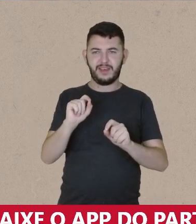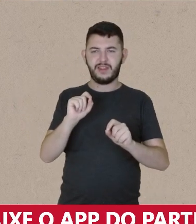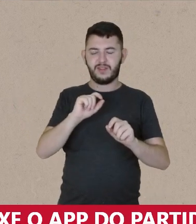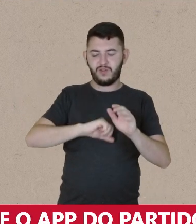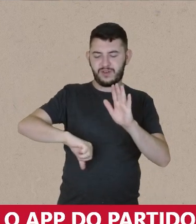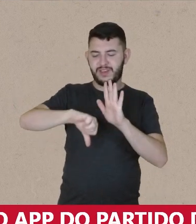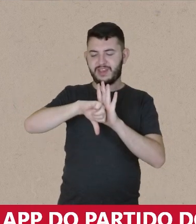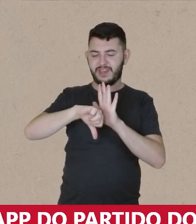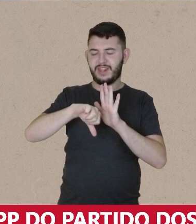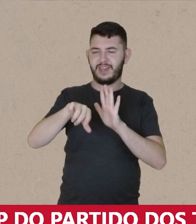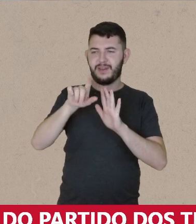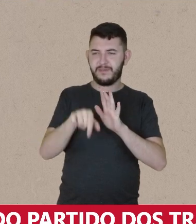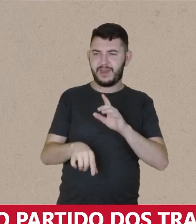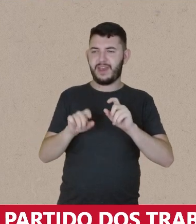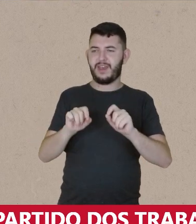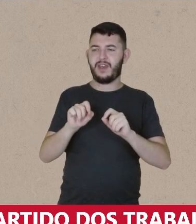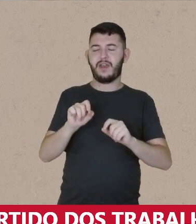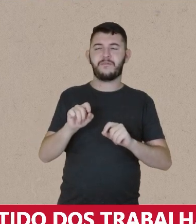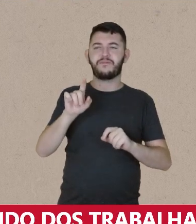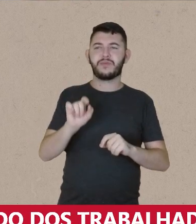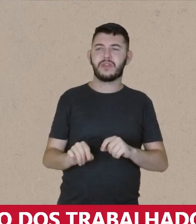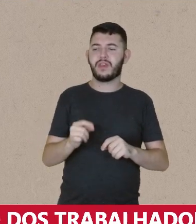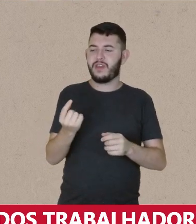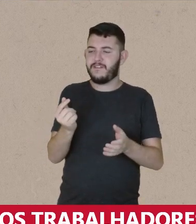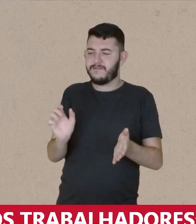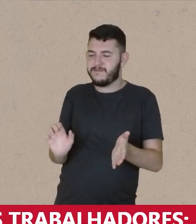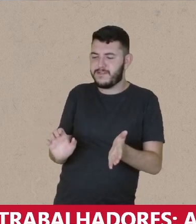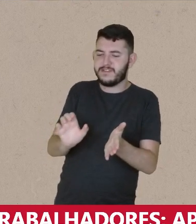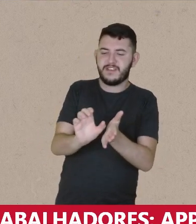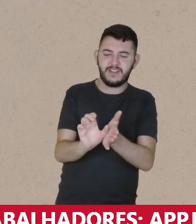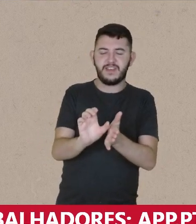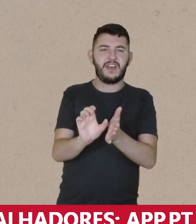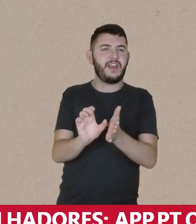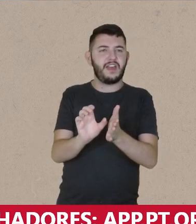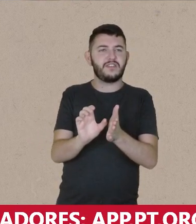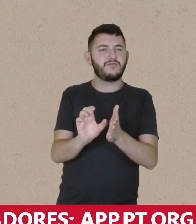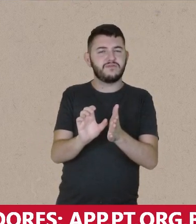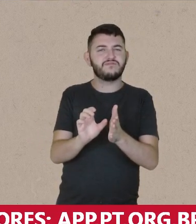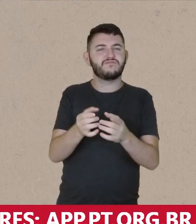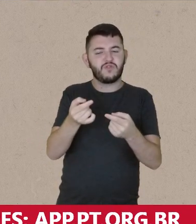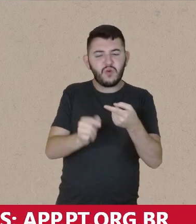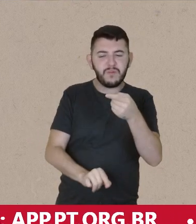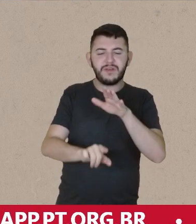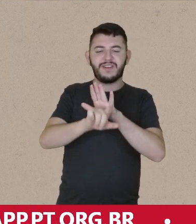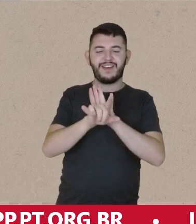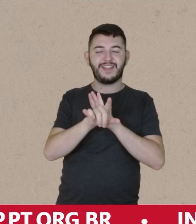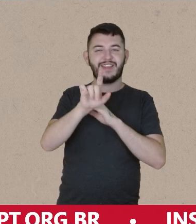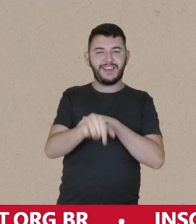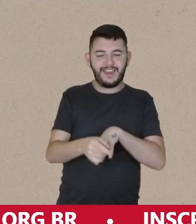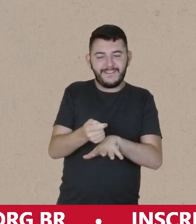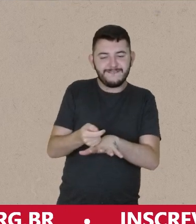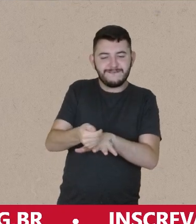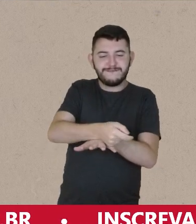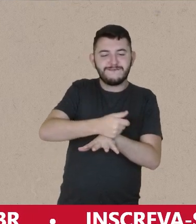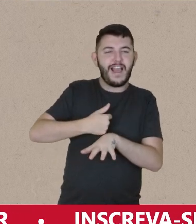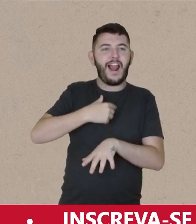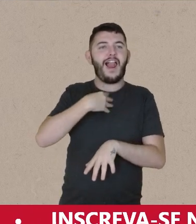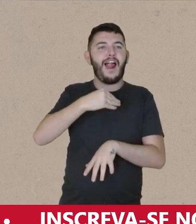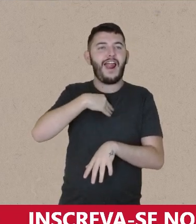abuso generalizado, criminoso, financiado ilegalmente das fake news. Segundo, é o